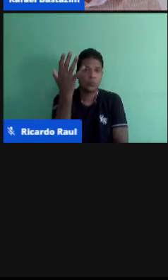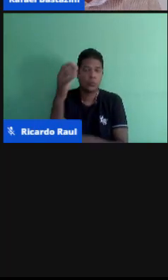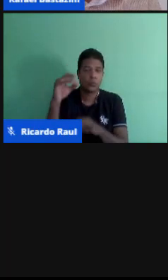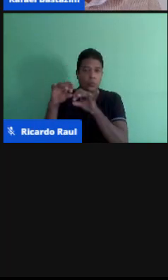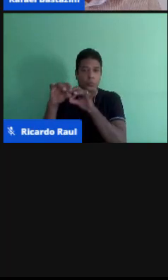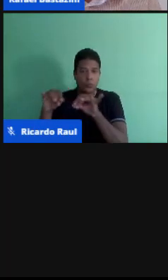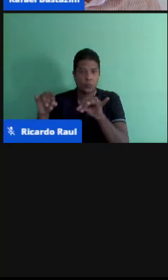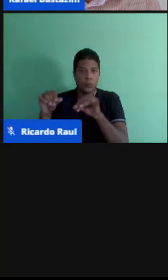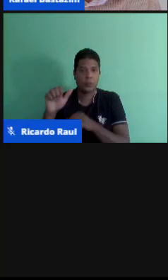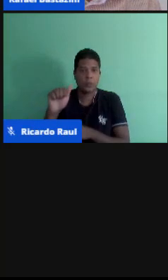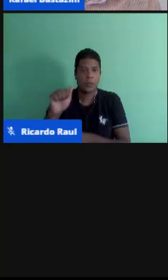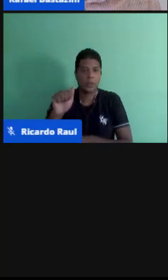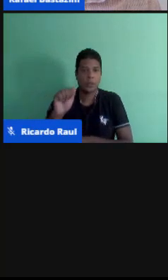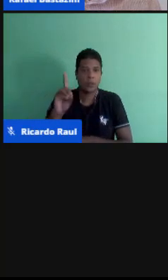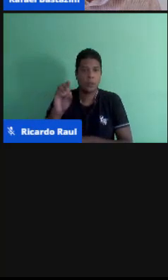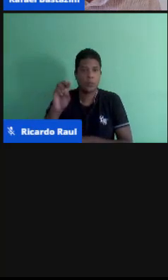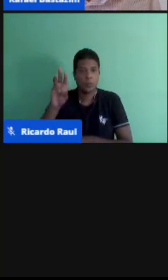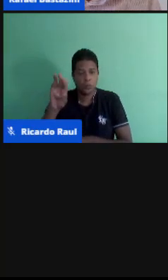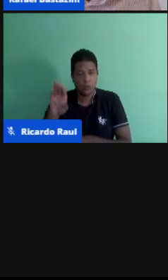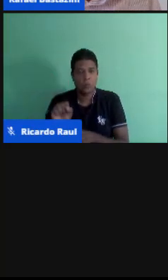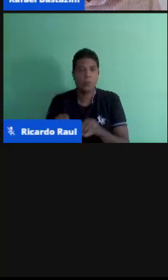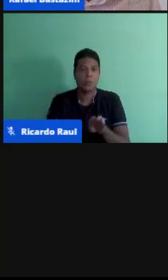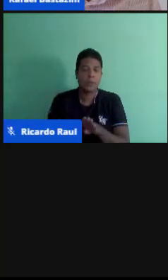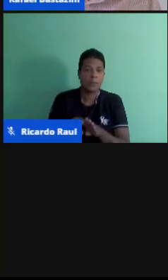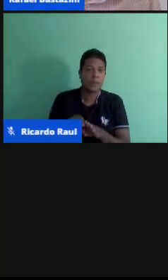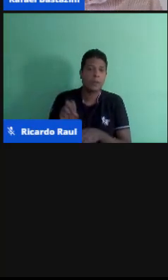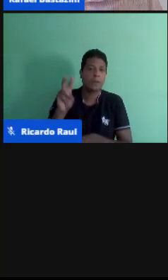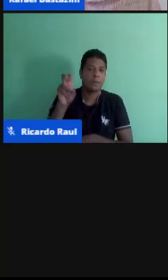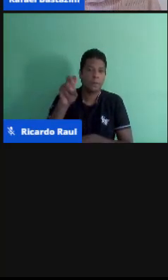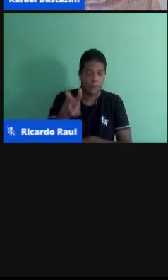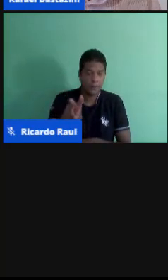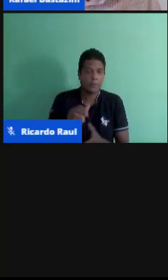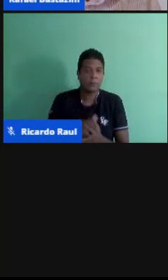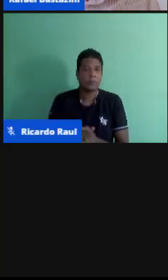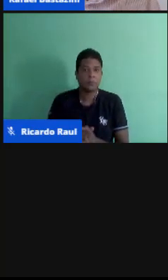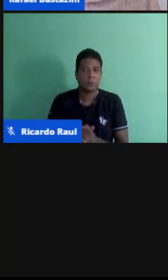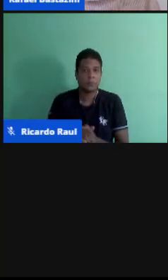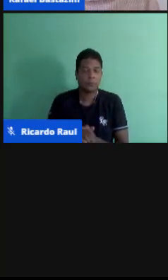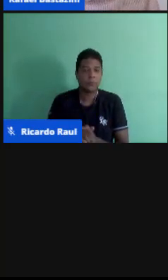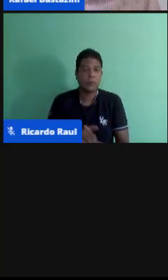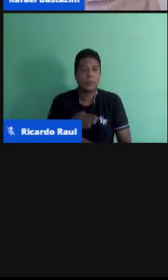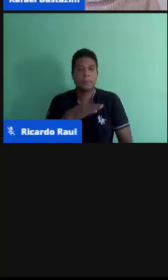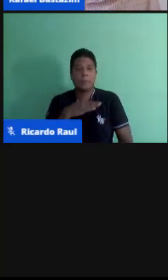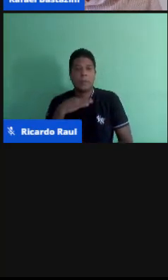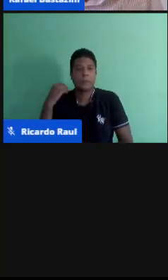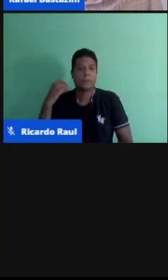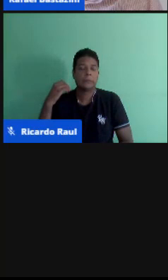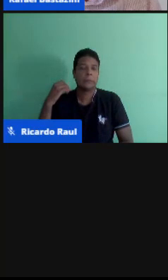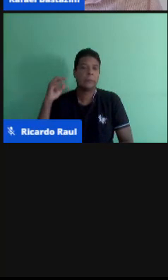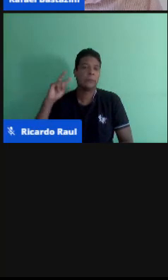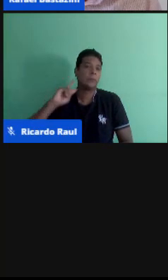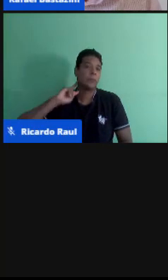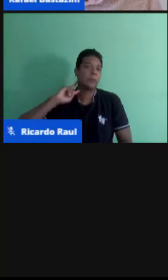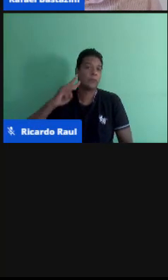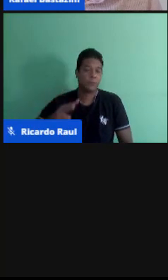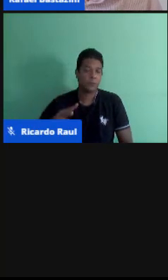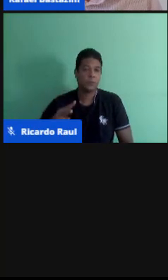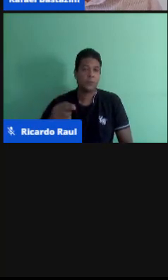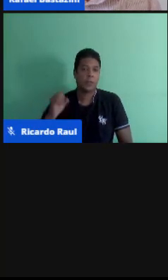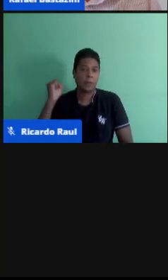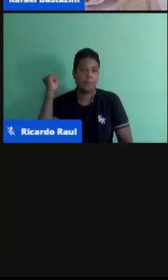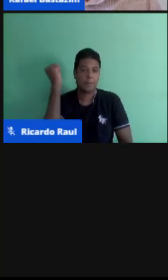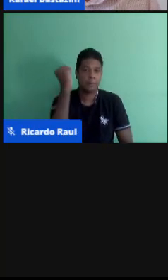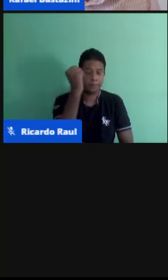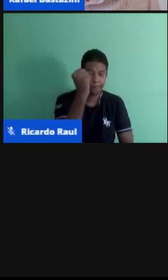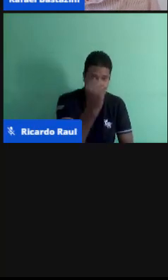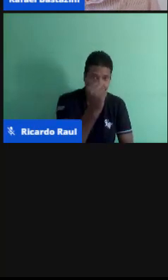do uso de agrotóxicos, dos conflitos pela terra, dos assassinatos, da violência física e